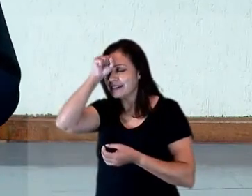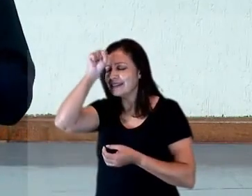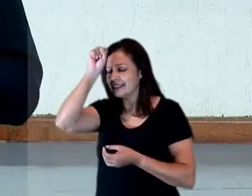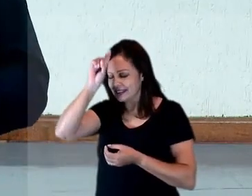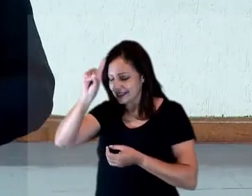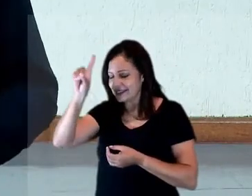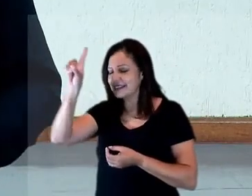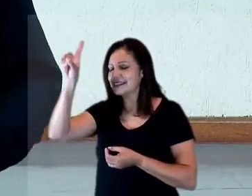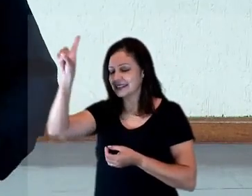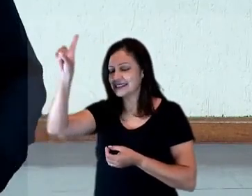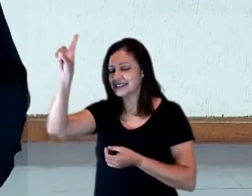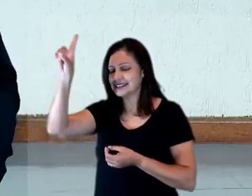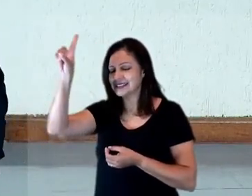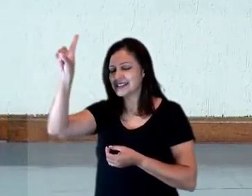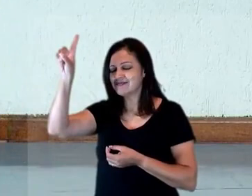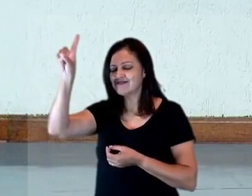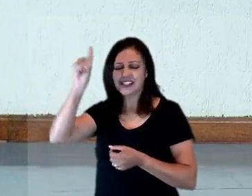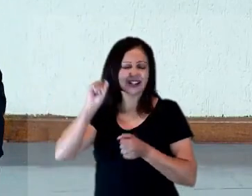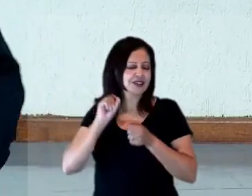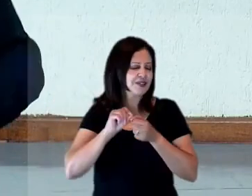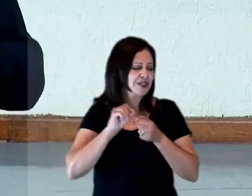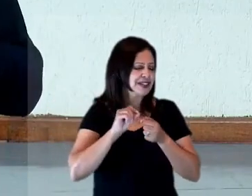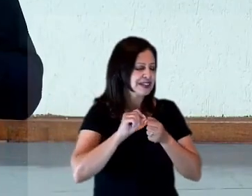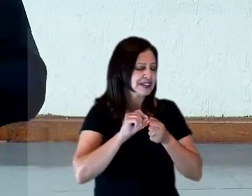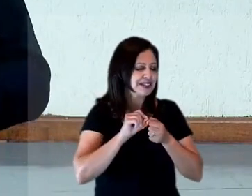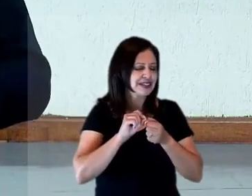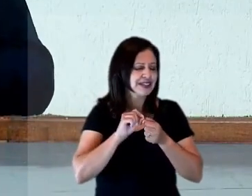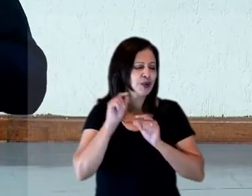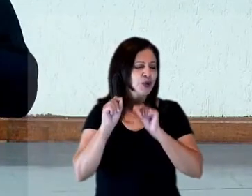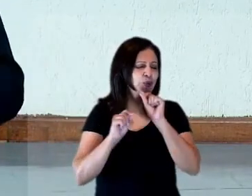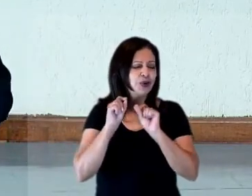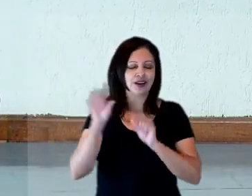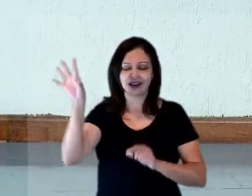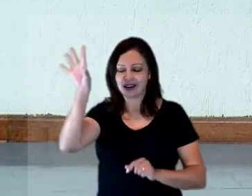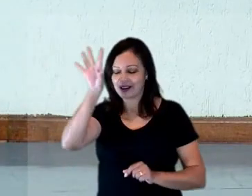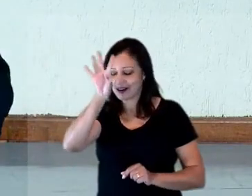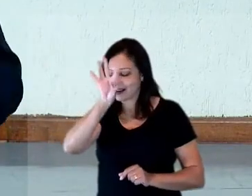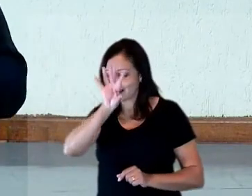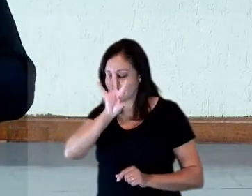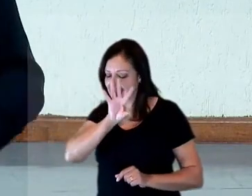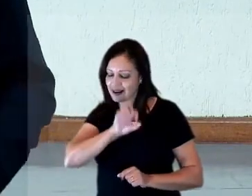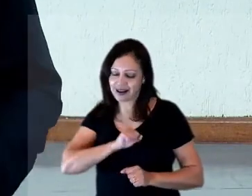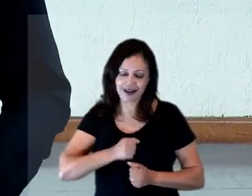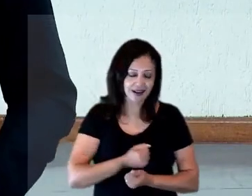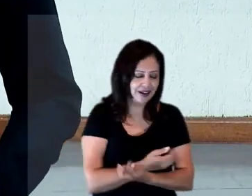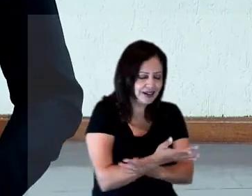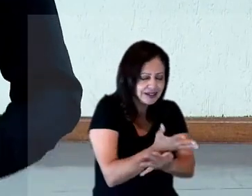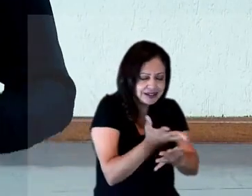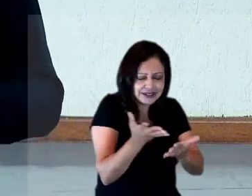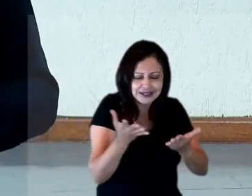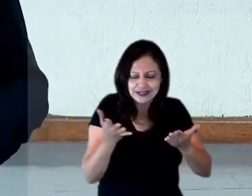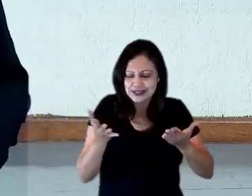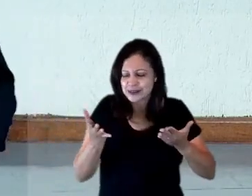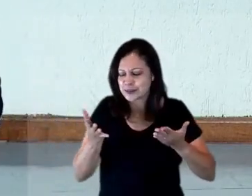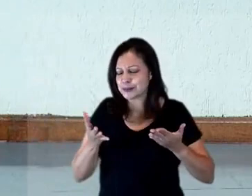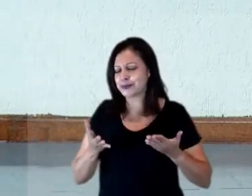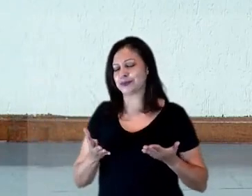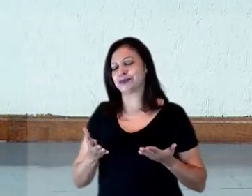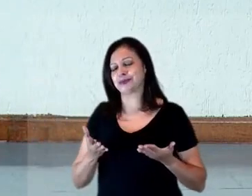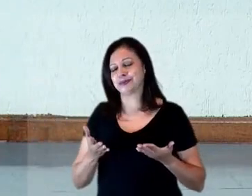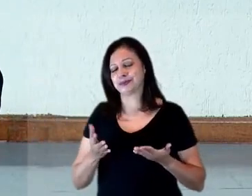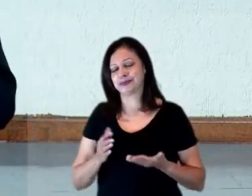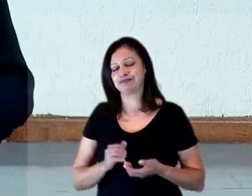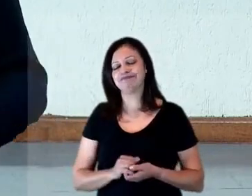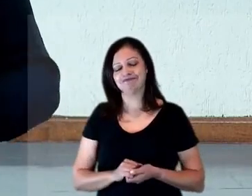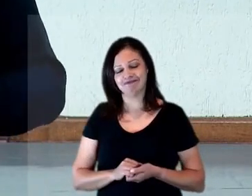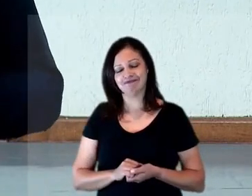queremos praticar, ó Deus, este amor, a começar por nós, em nós e através de nós.